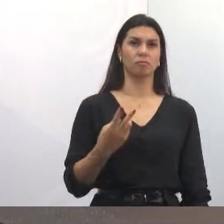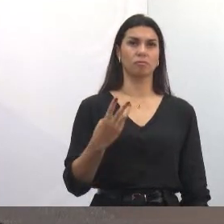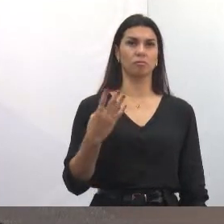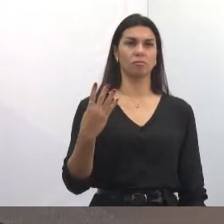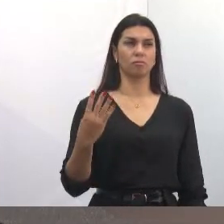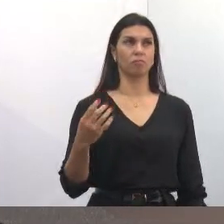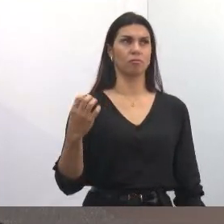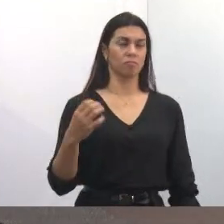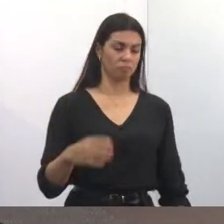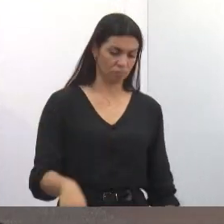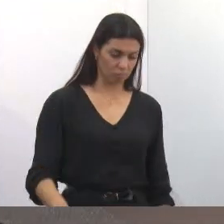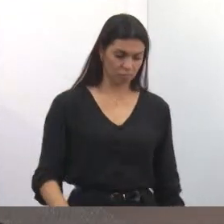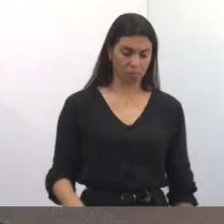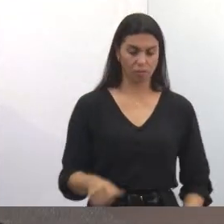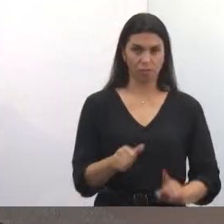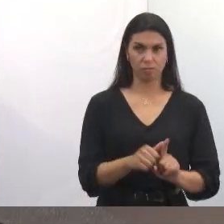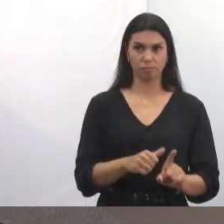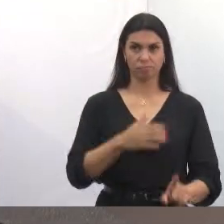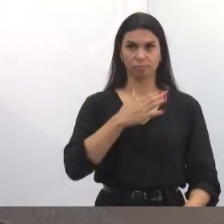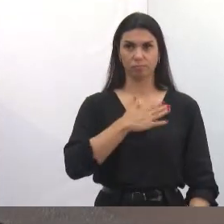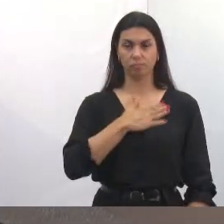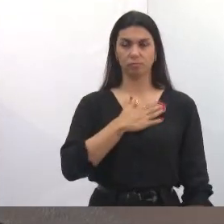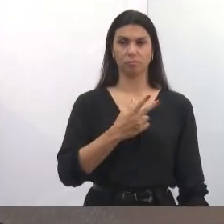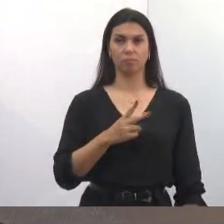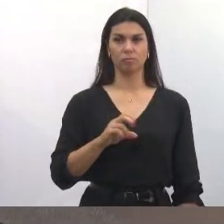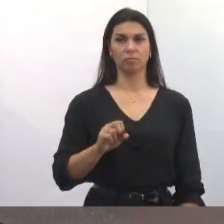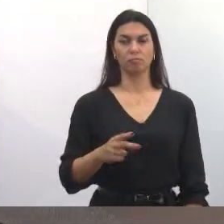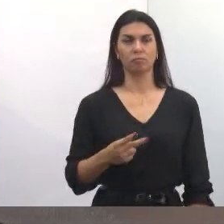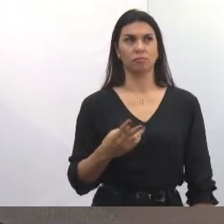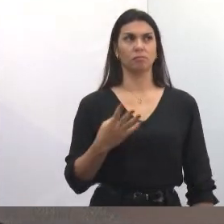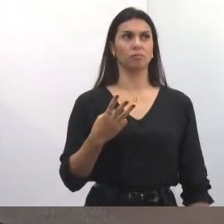R$ 1.161.134. Agosto de 2023,